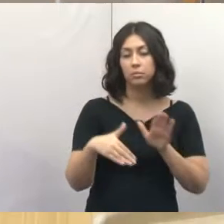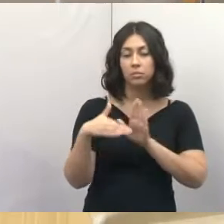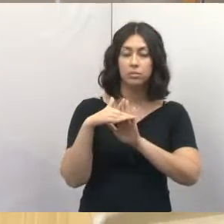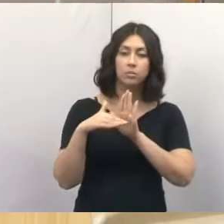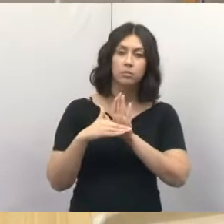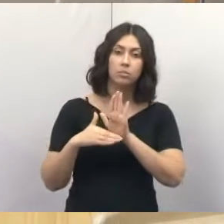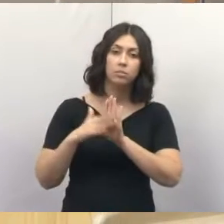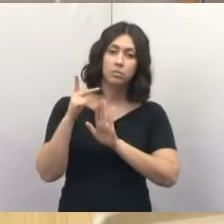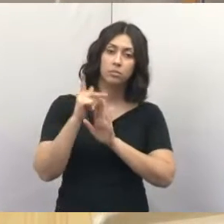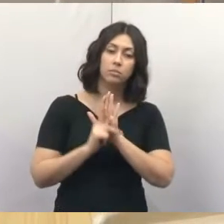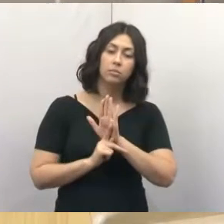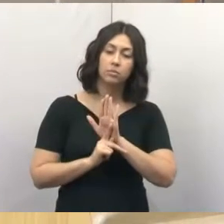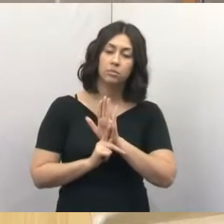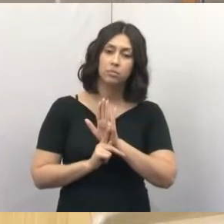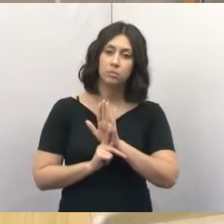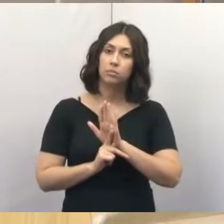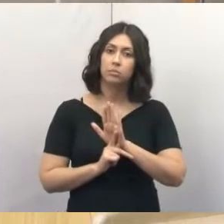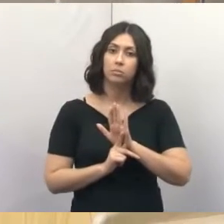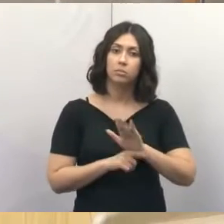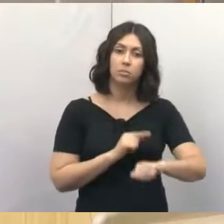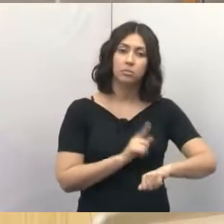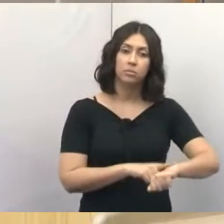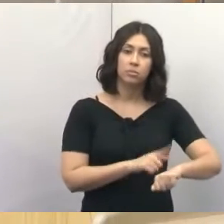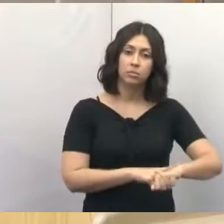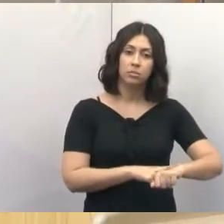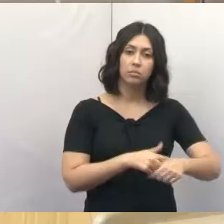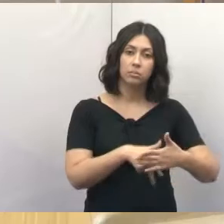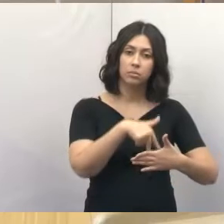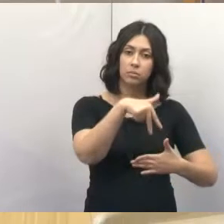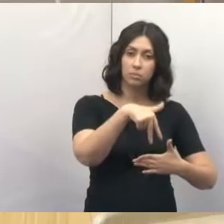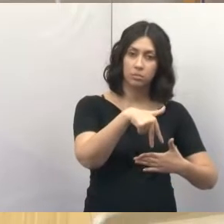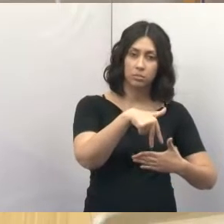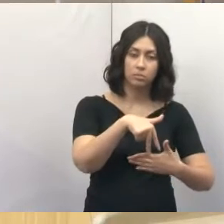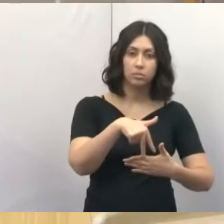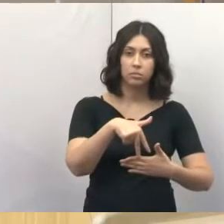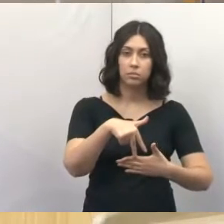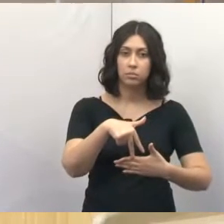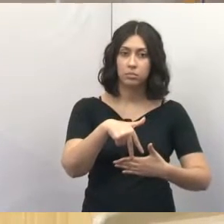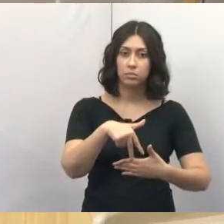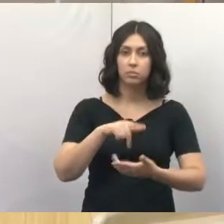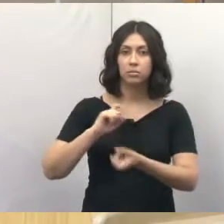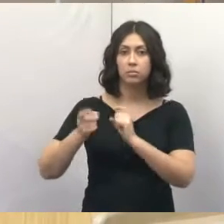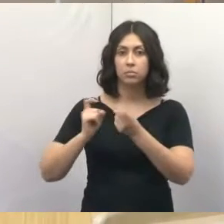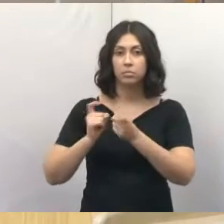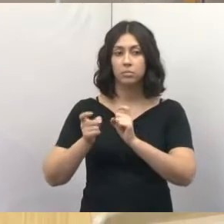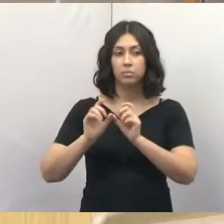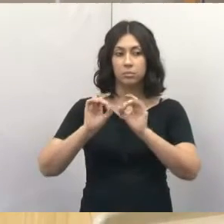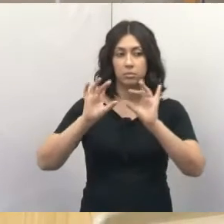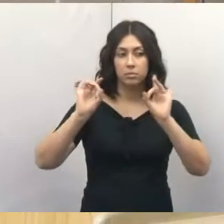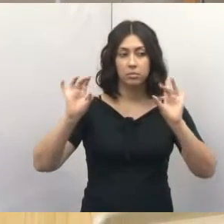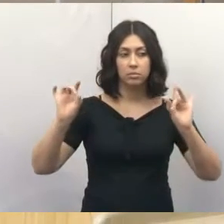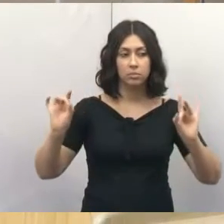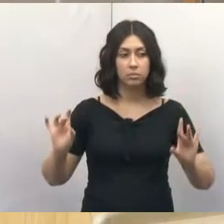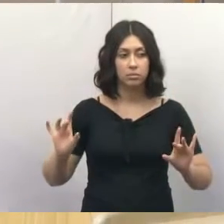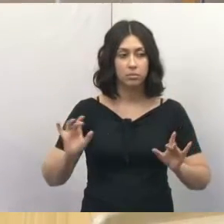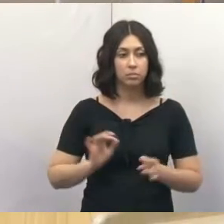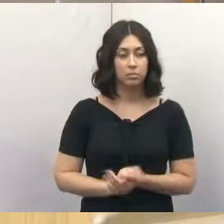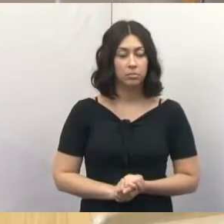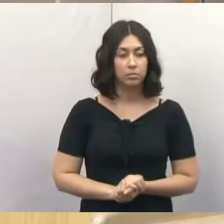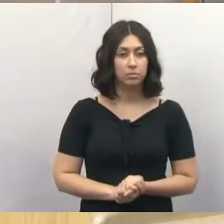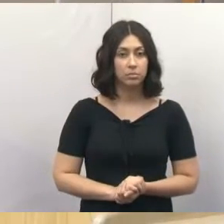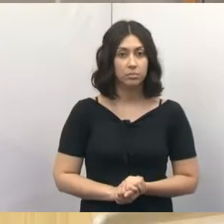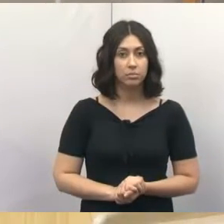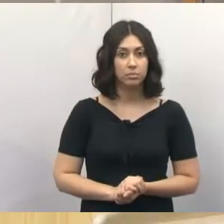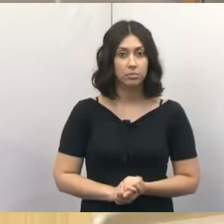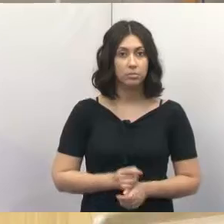dia, capítulo 7 do horário da tribuna, capítulo 8 das sessões extraordinárias, capítulo 9